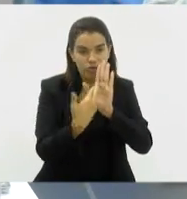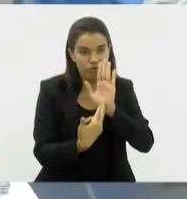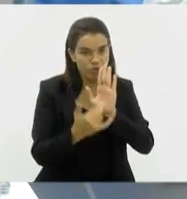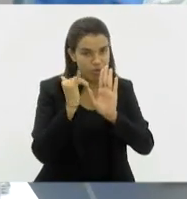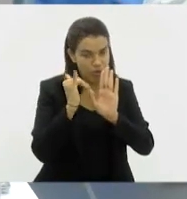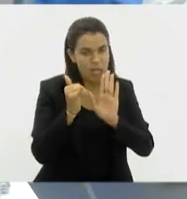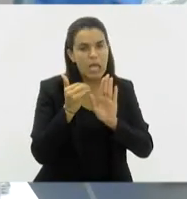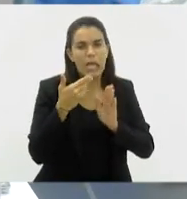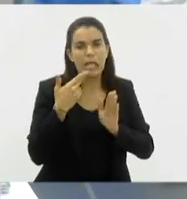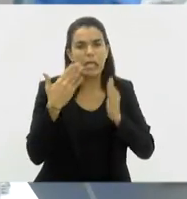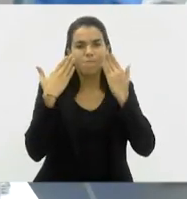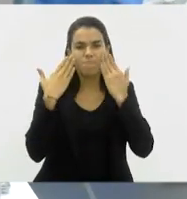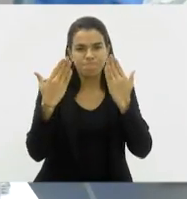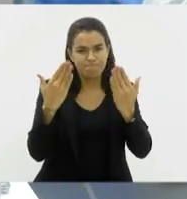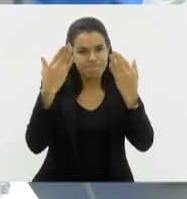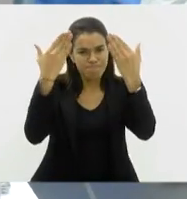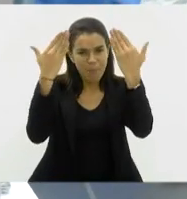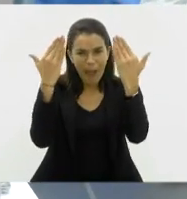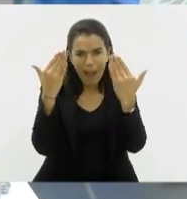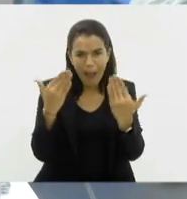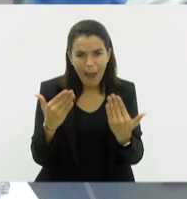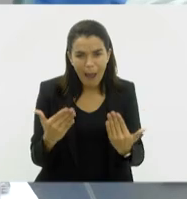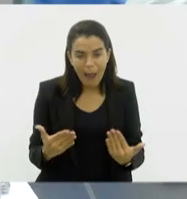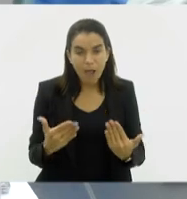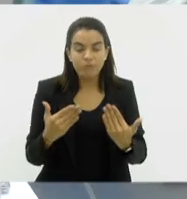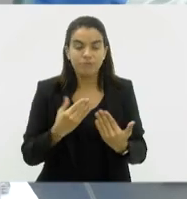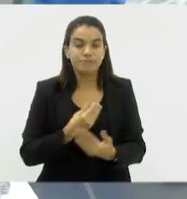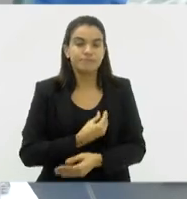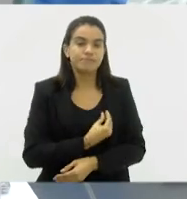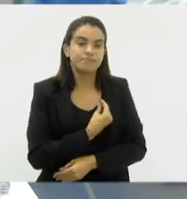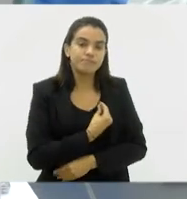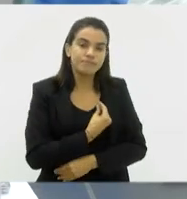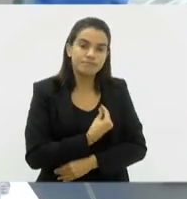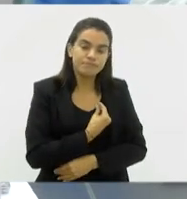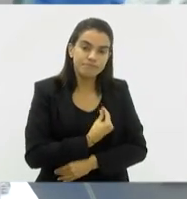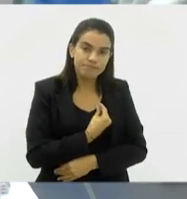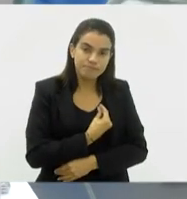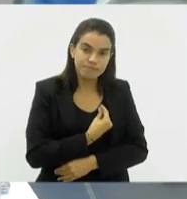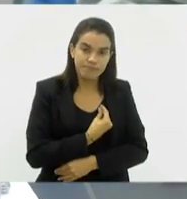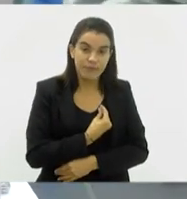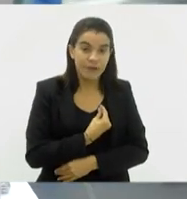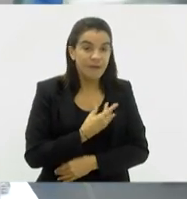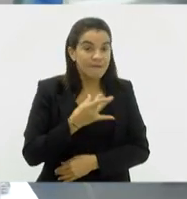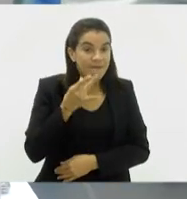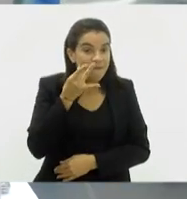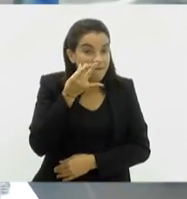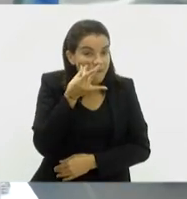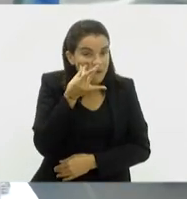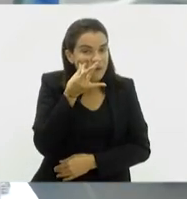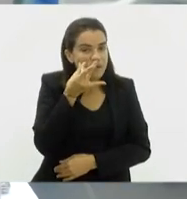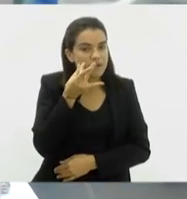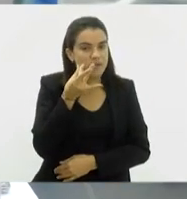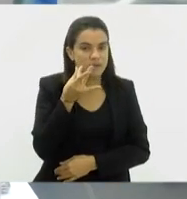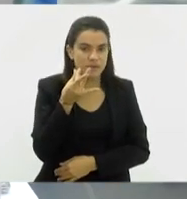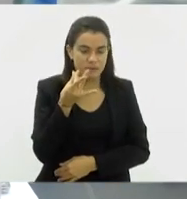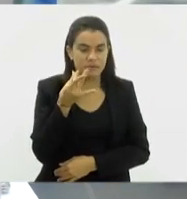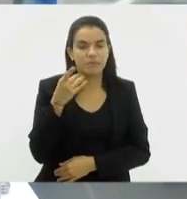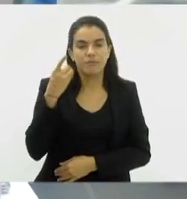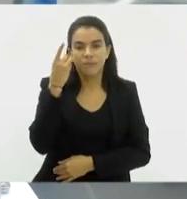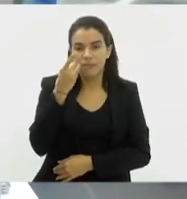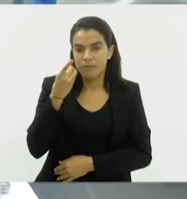uma apresentação aqui contou com a presença eh física do nosso